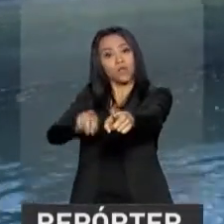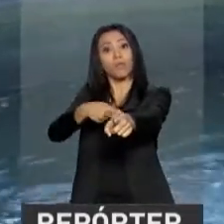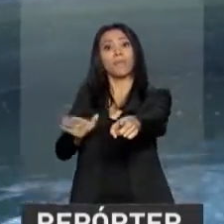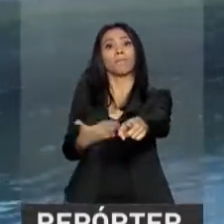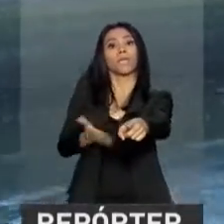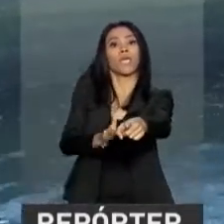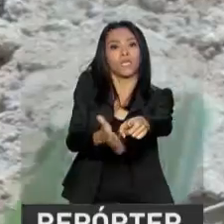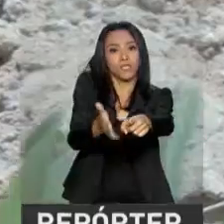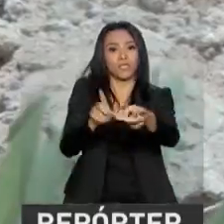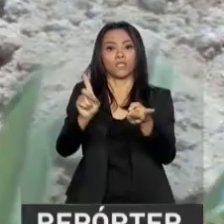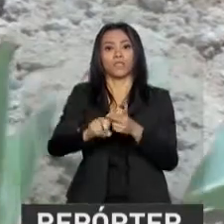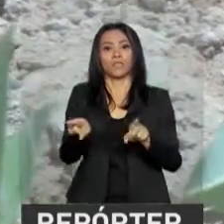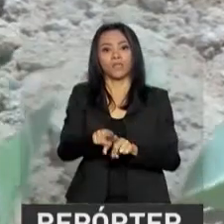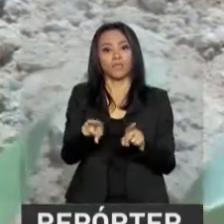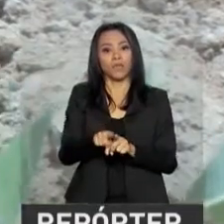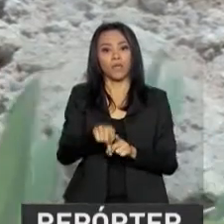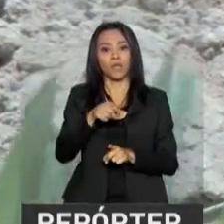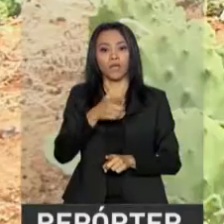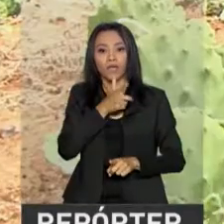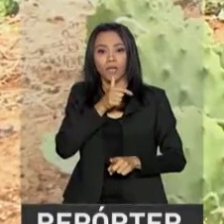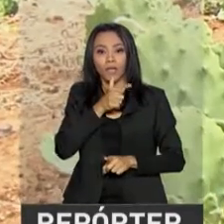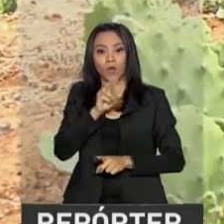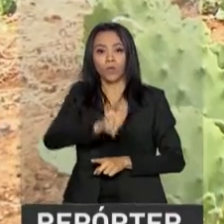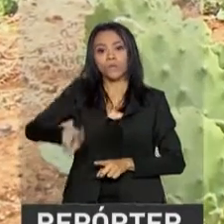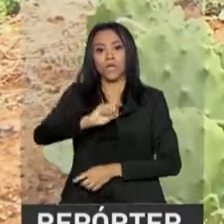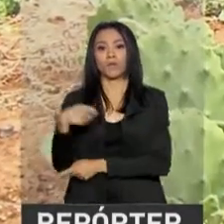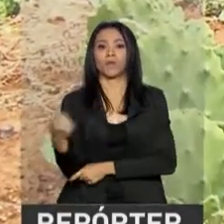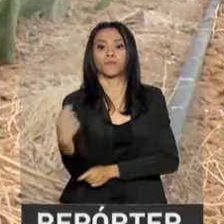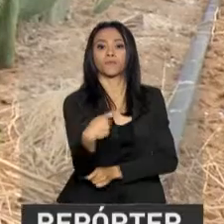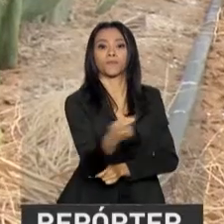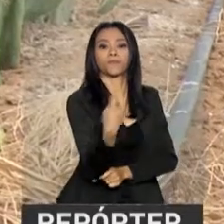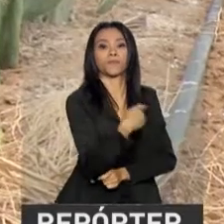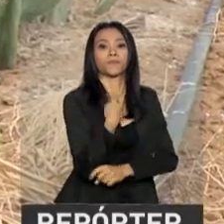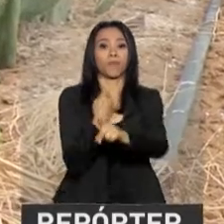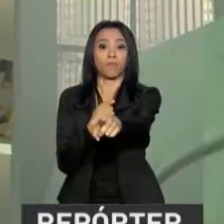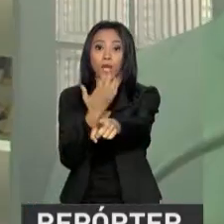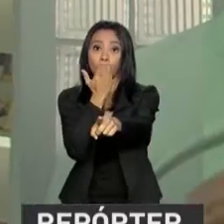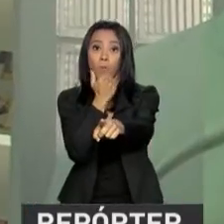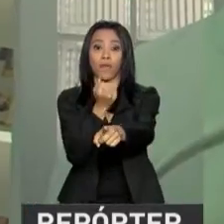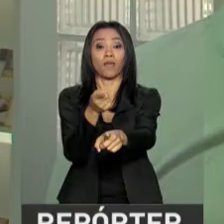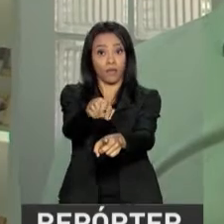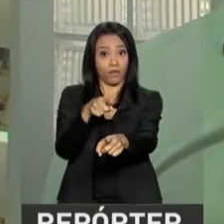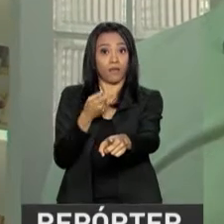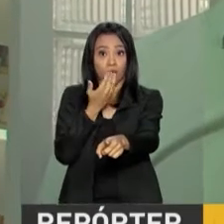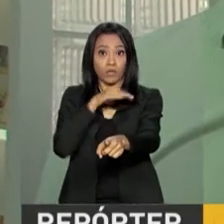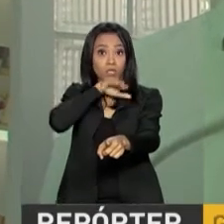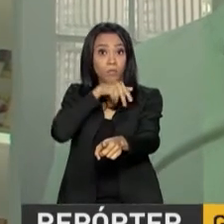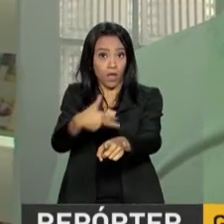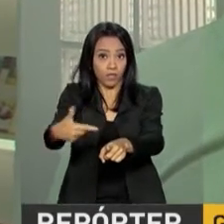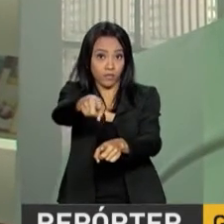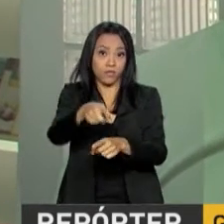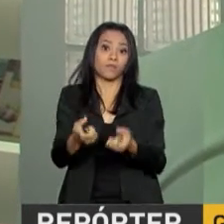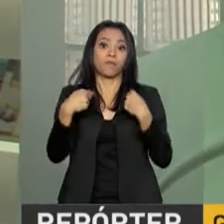peixes e também serve para irrigar plantações para alimentação animal com uma palma a importância das águas dos